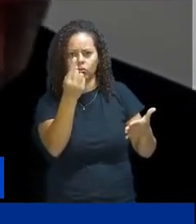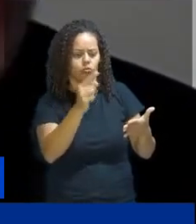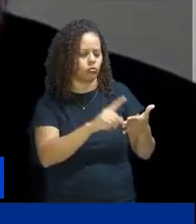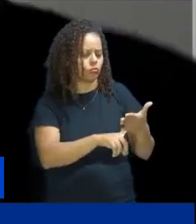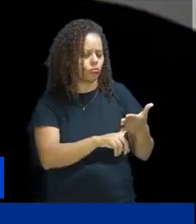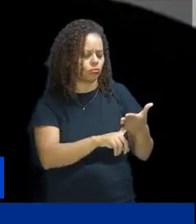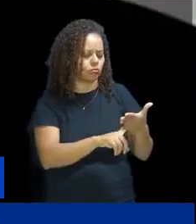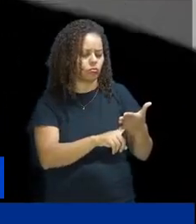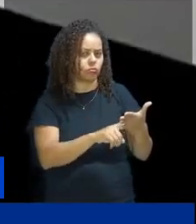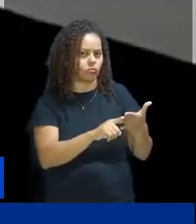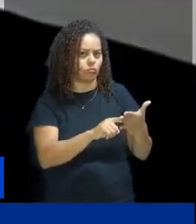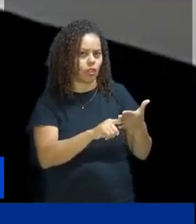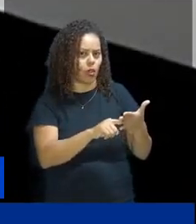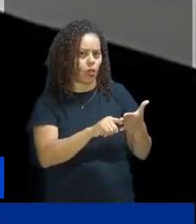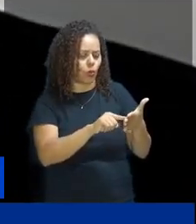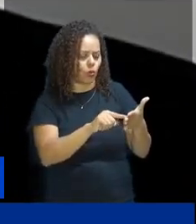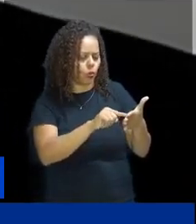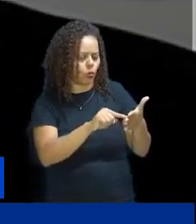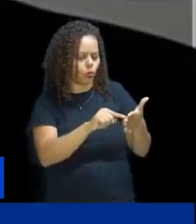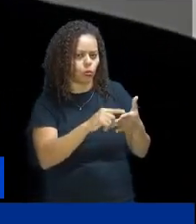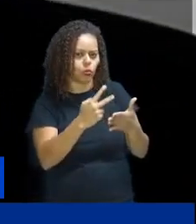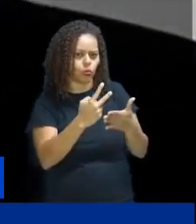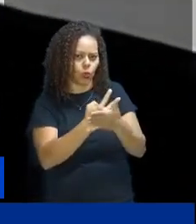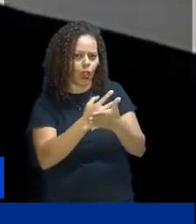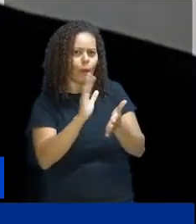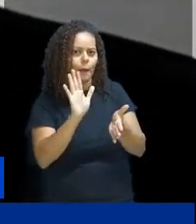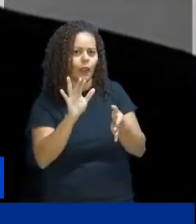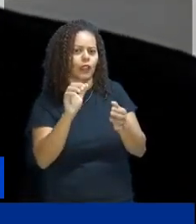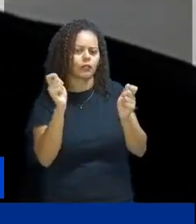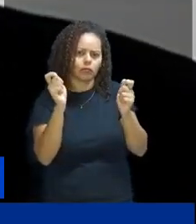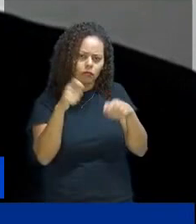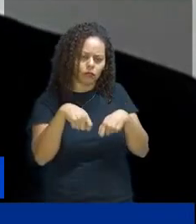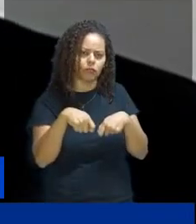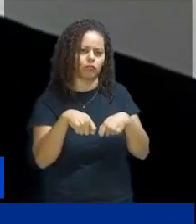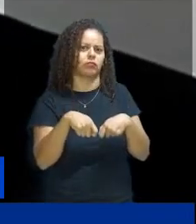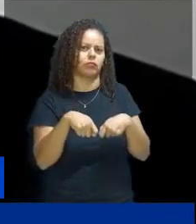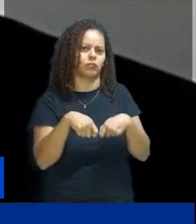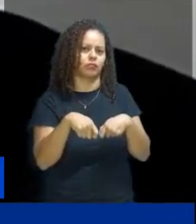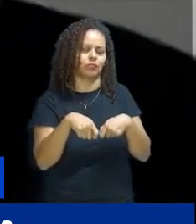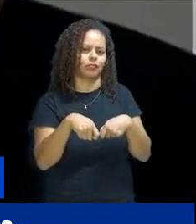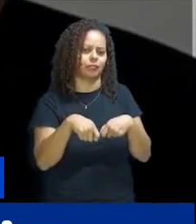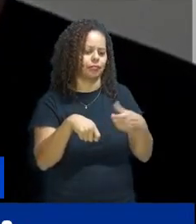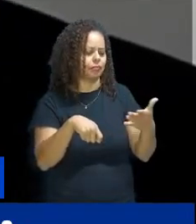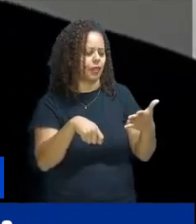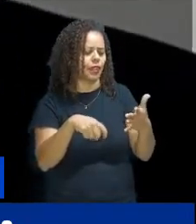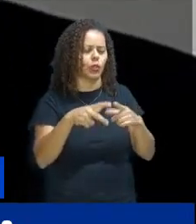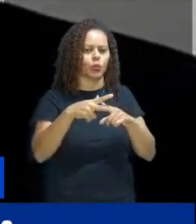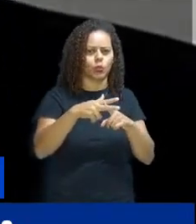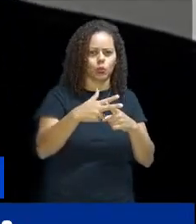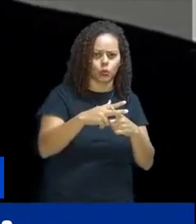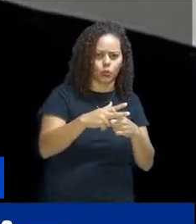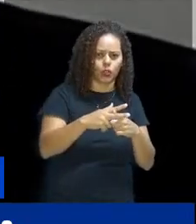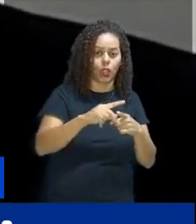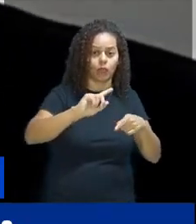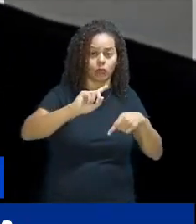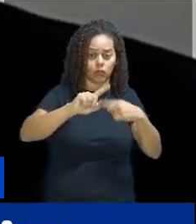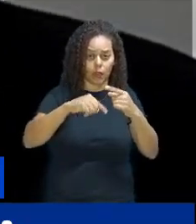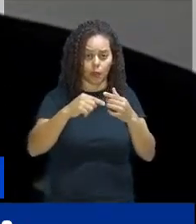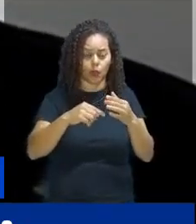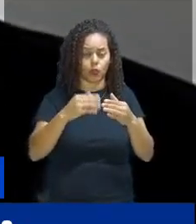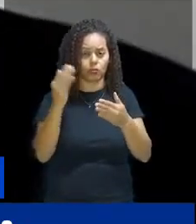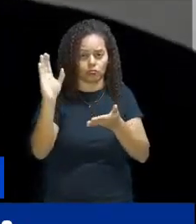erro totalmente administrável, um lançamento errado. Tá? E o restante da prestação de